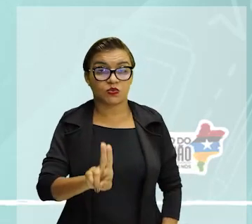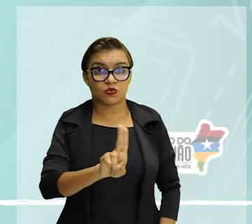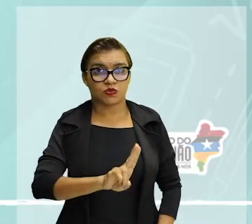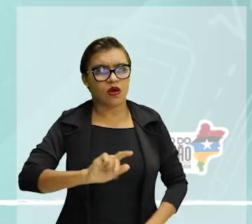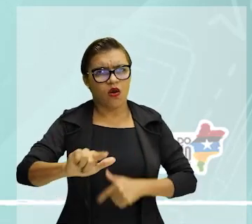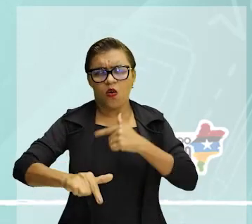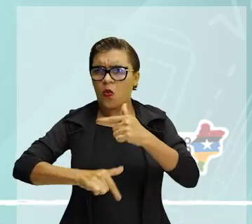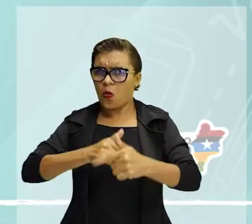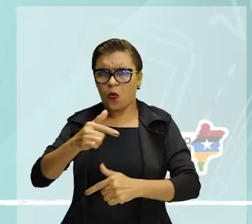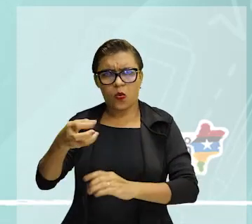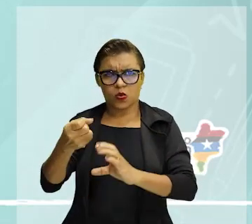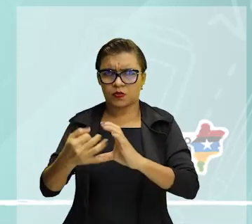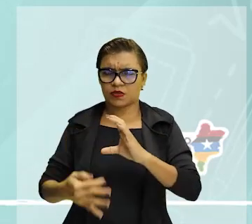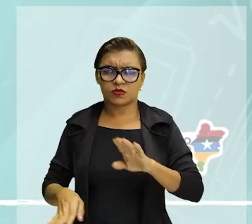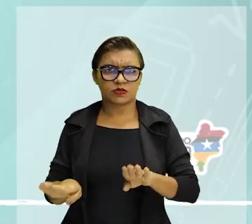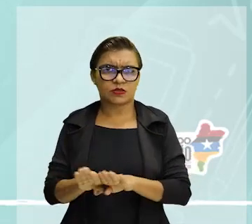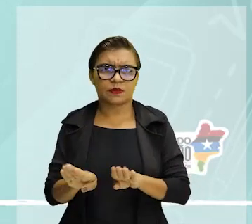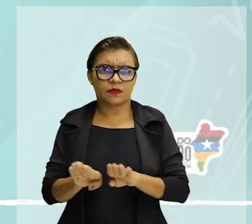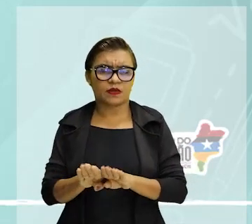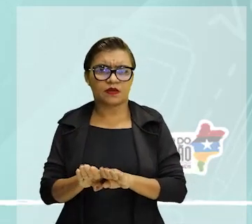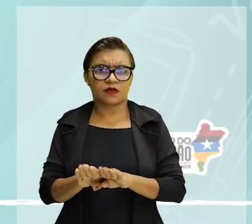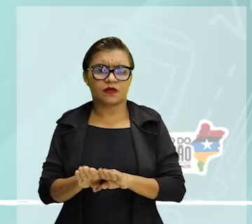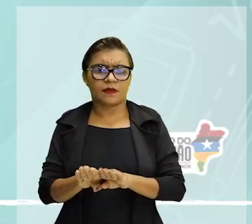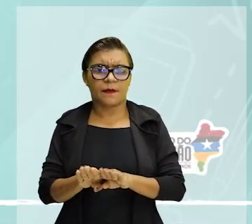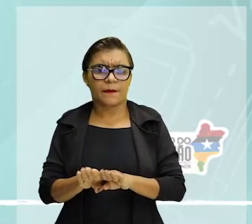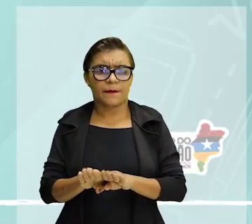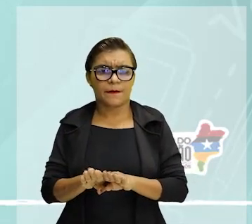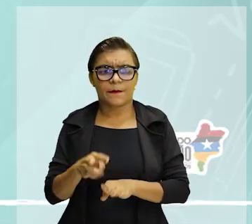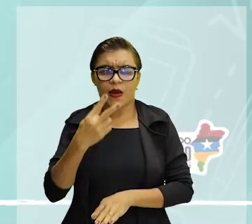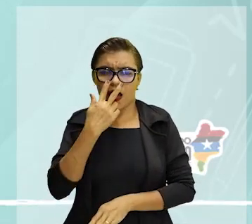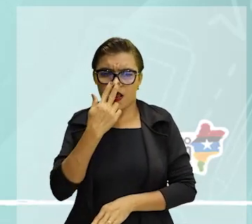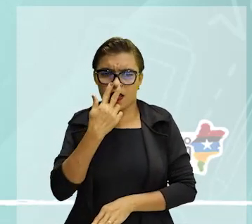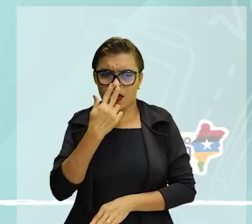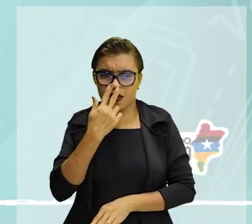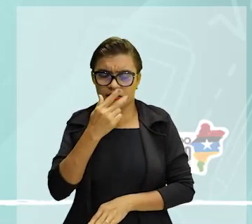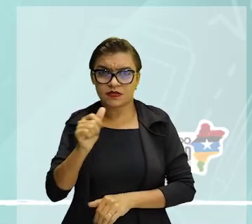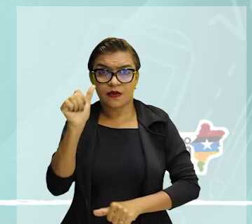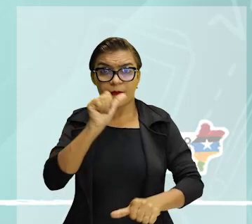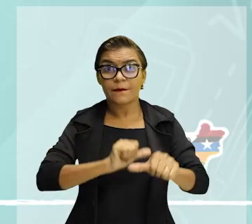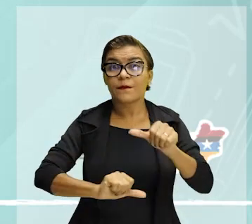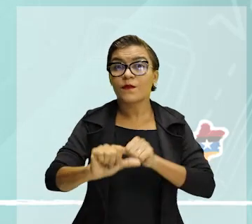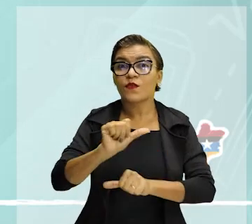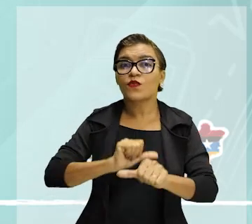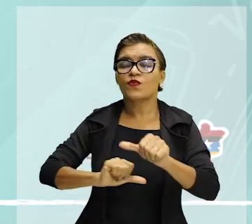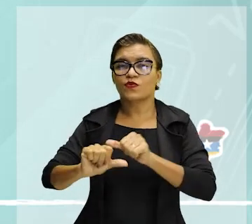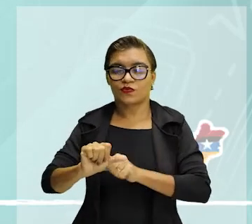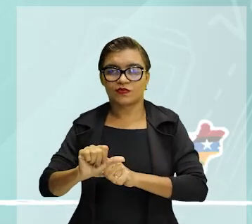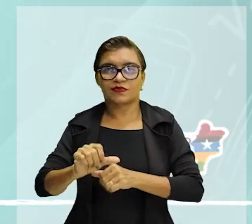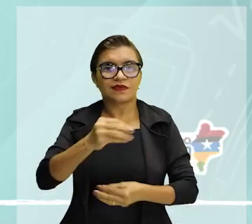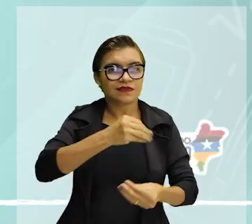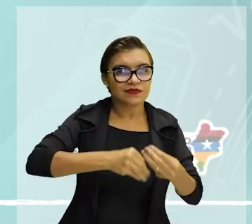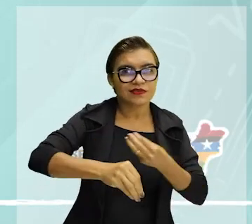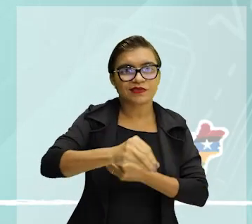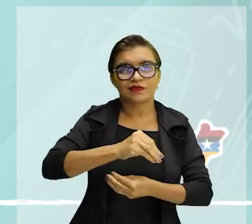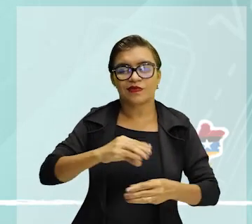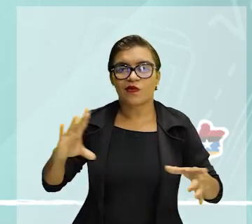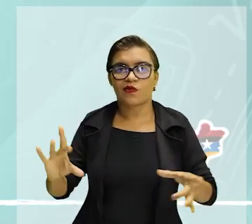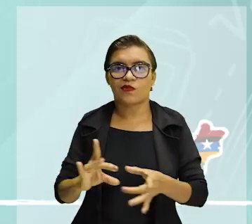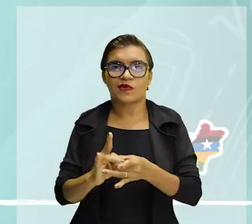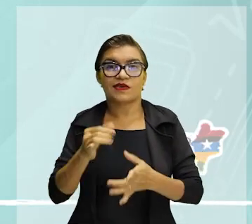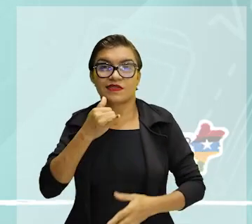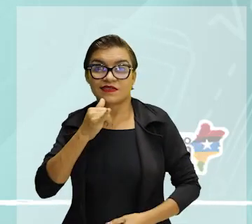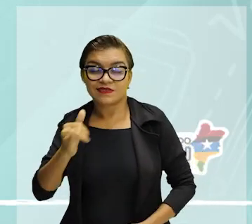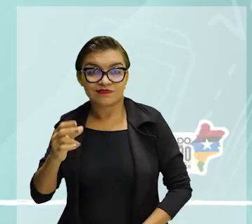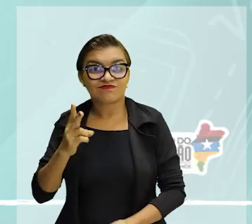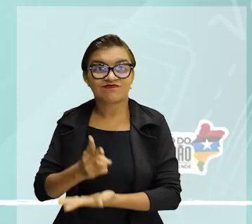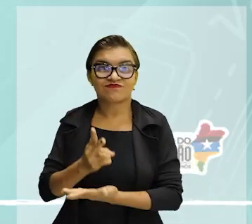outras aplicações, como retificadores, certo? Eles atuam no processo de transformação de corrente elétrica